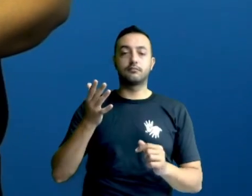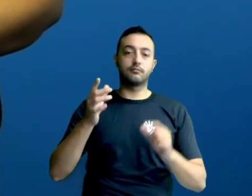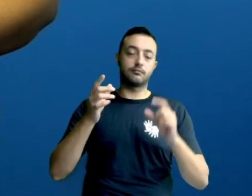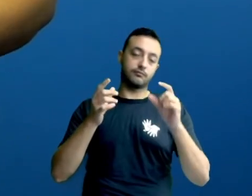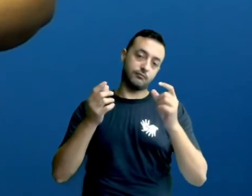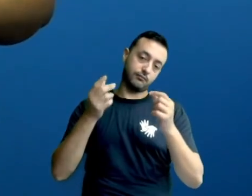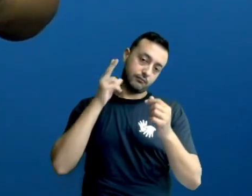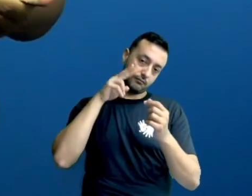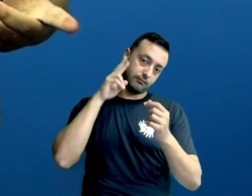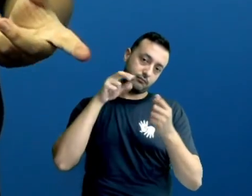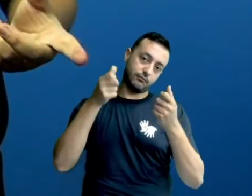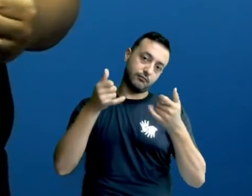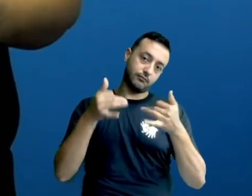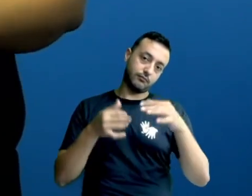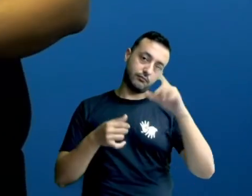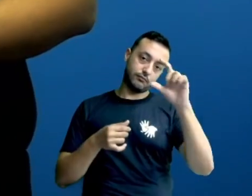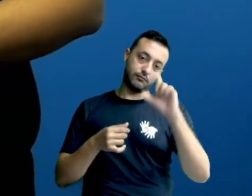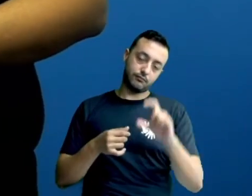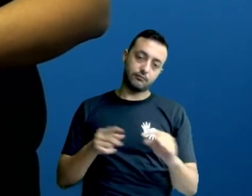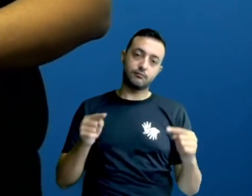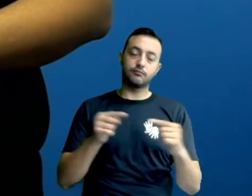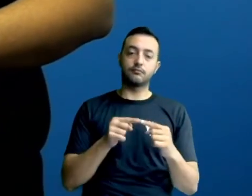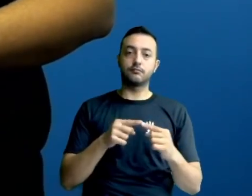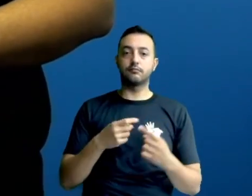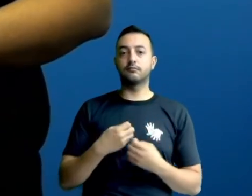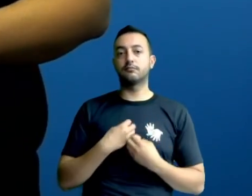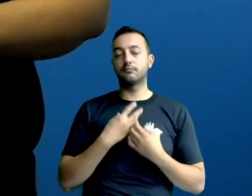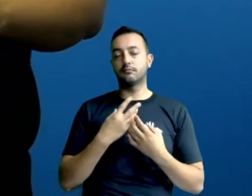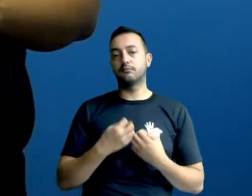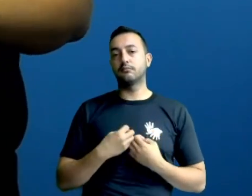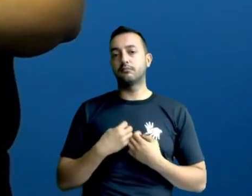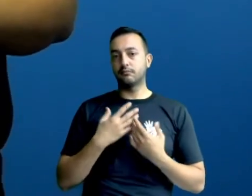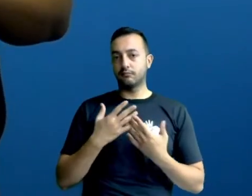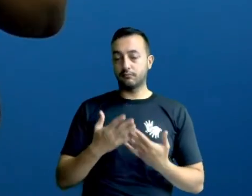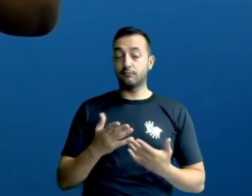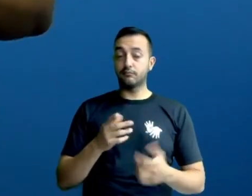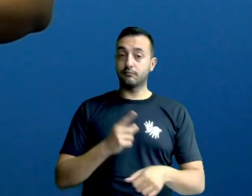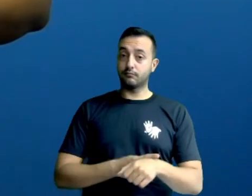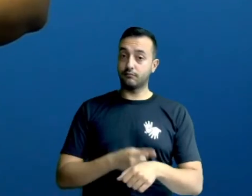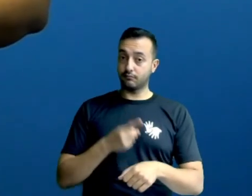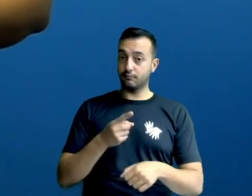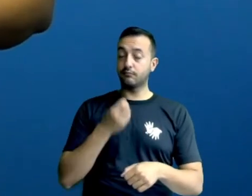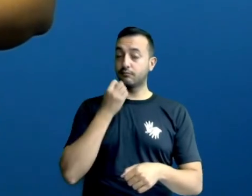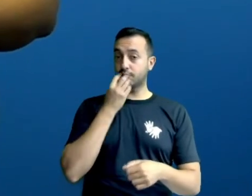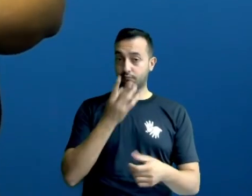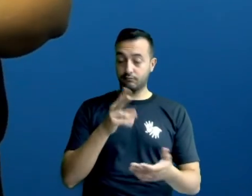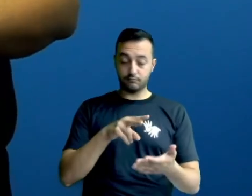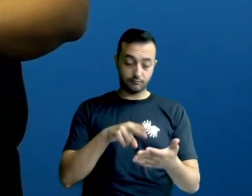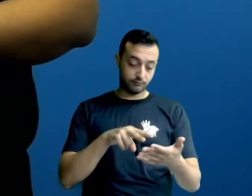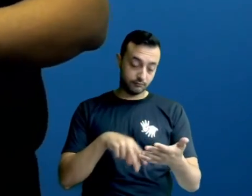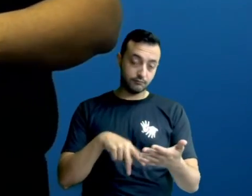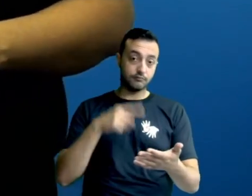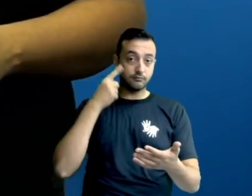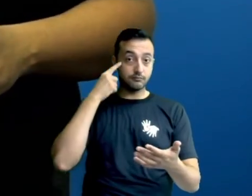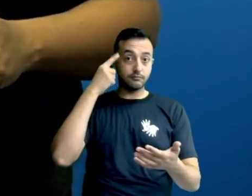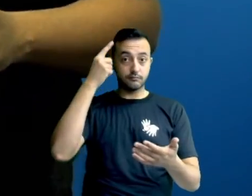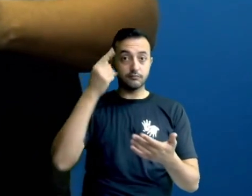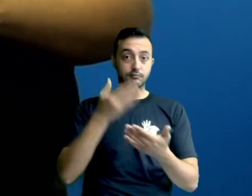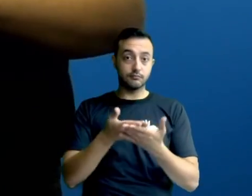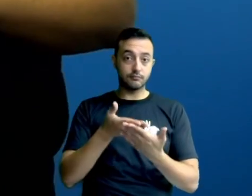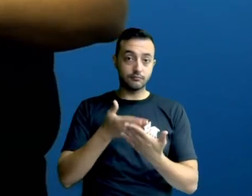estrofes para você fazer o seu poema? Nessa hora é muito bom você revisar as aulas que o professor